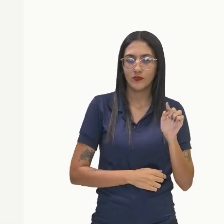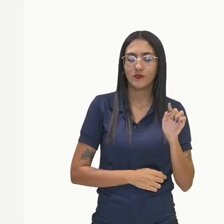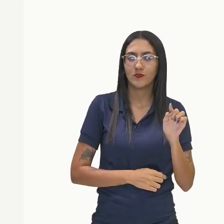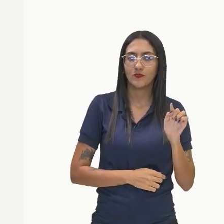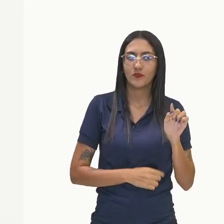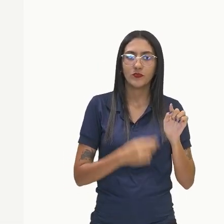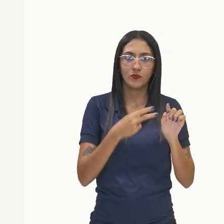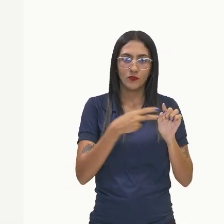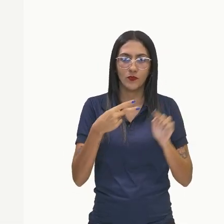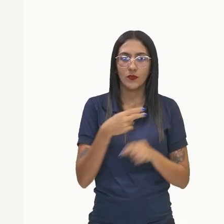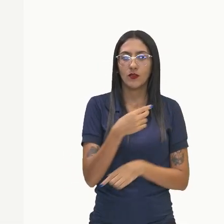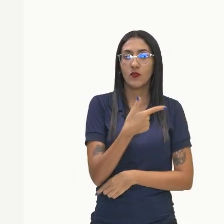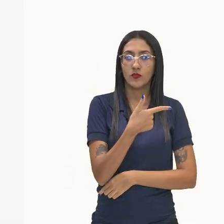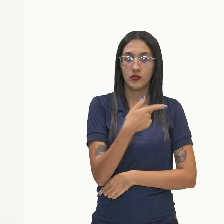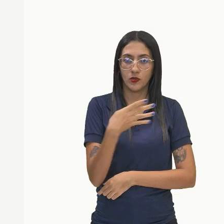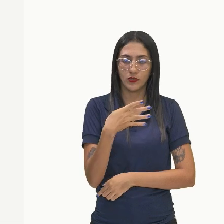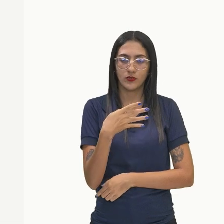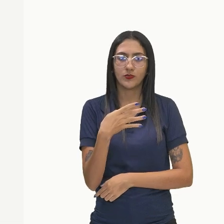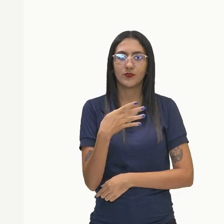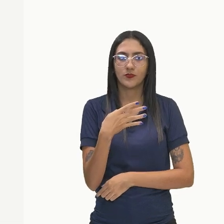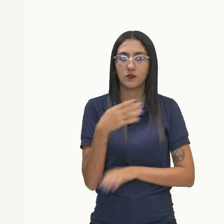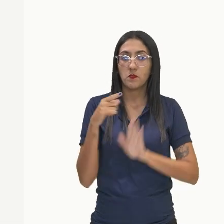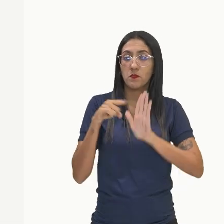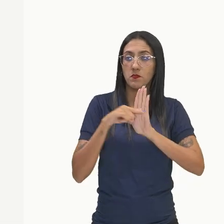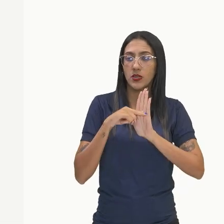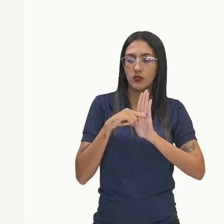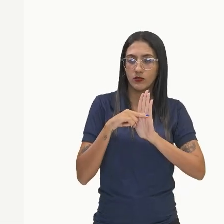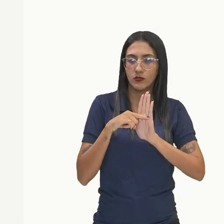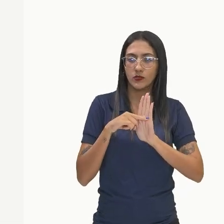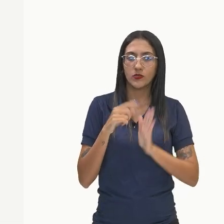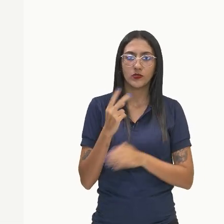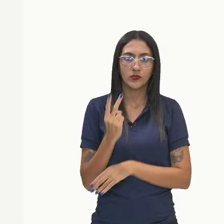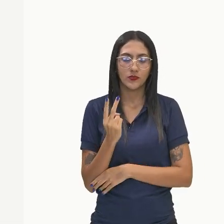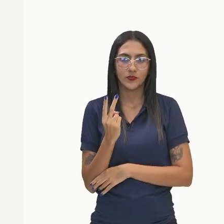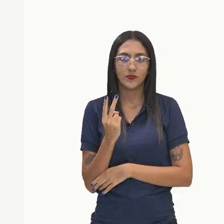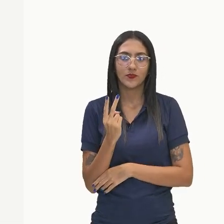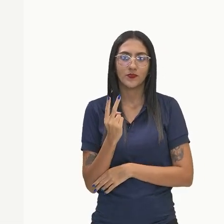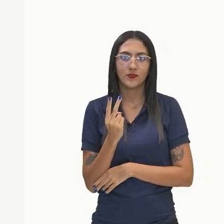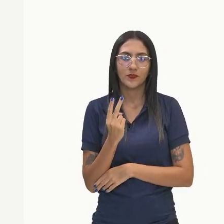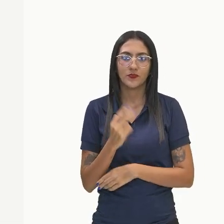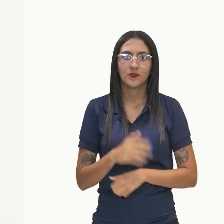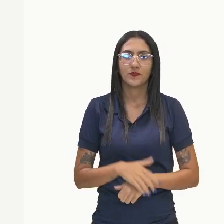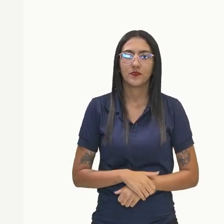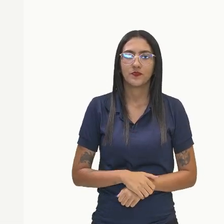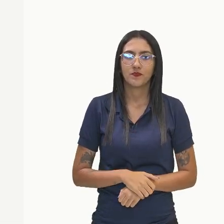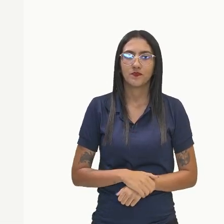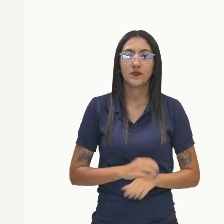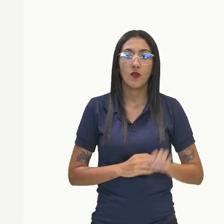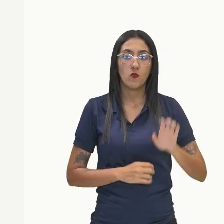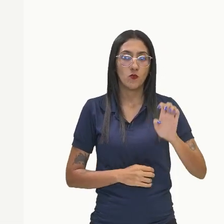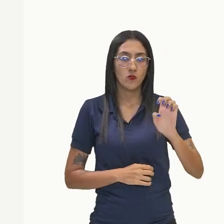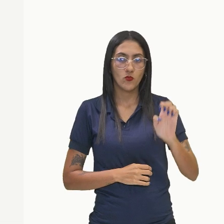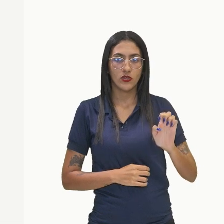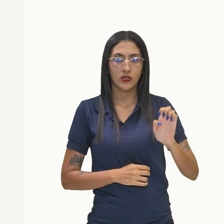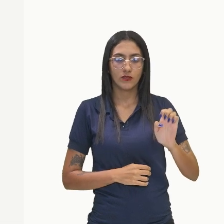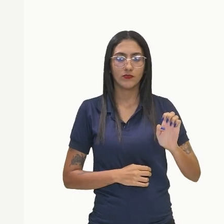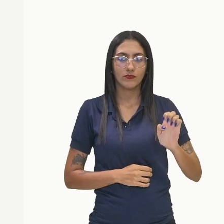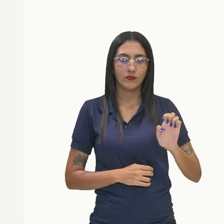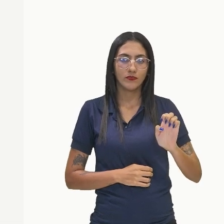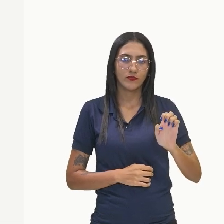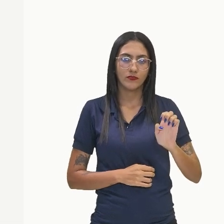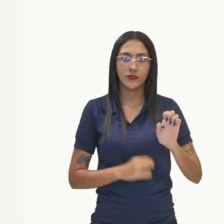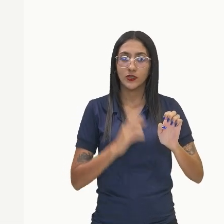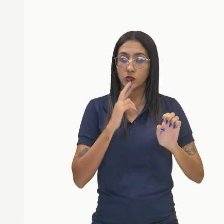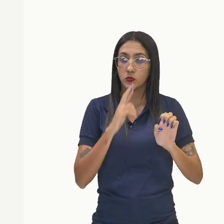será igual a 24 menos 2 que mudou de membro. Então, o nosso epsilon' será igual